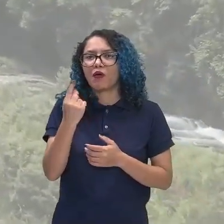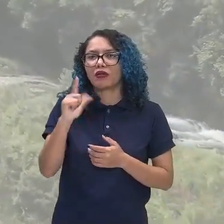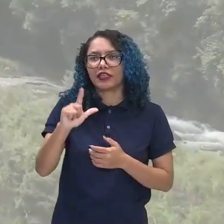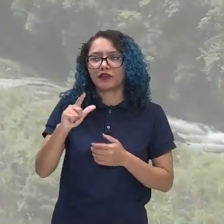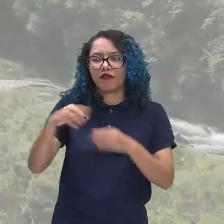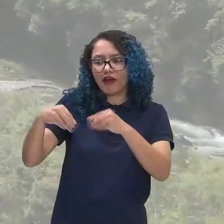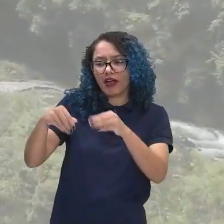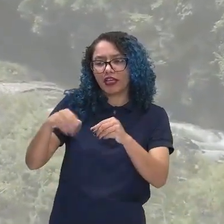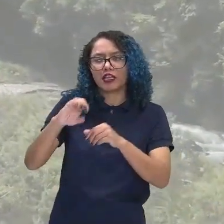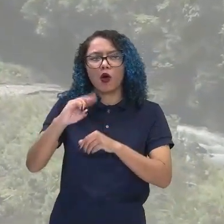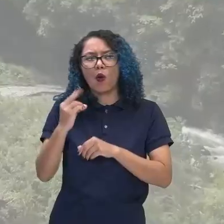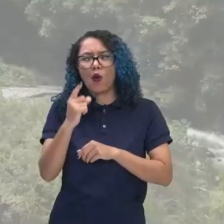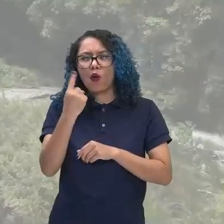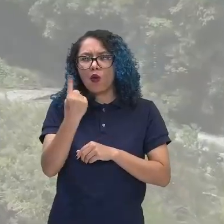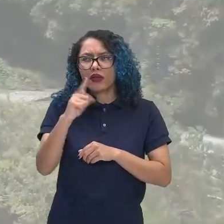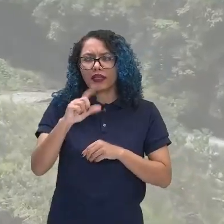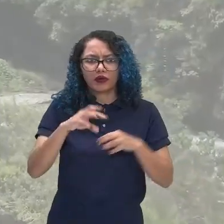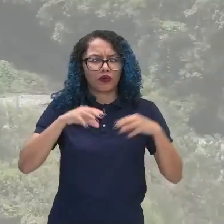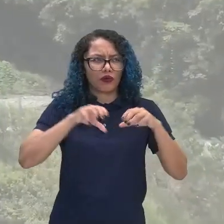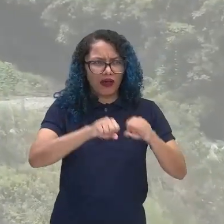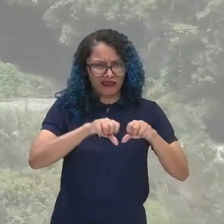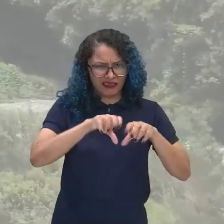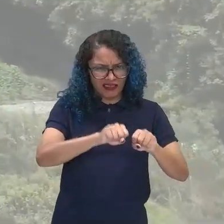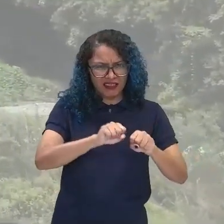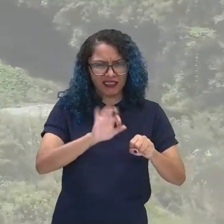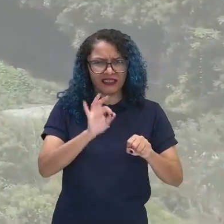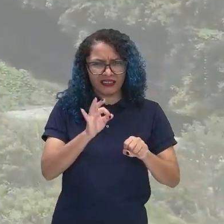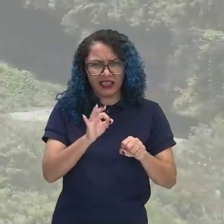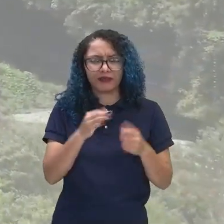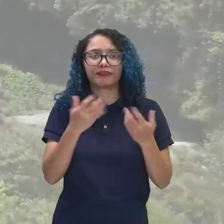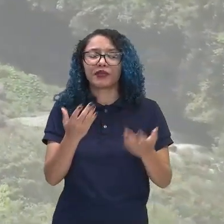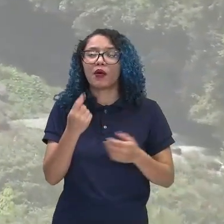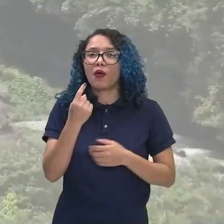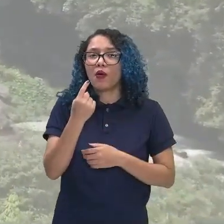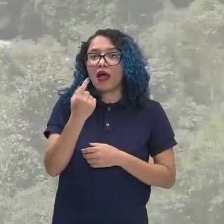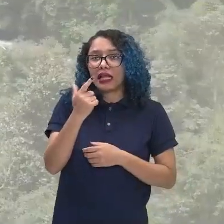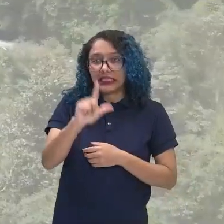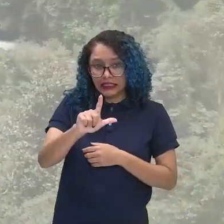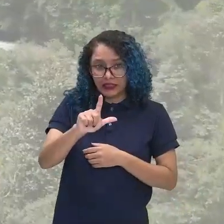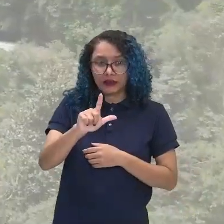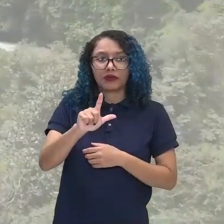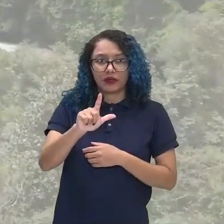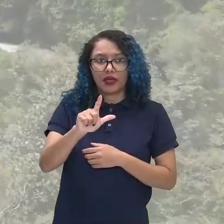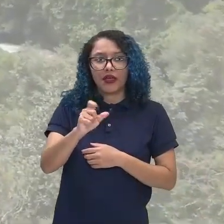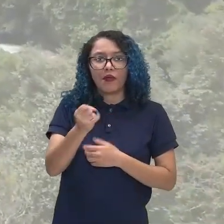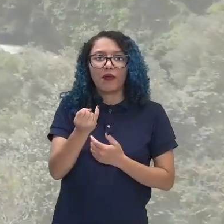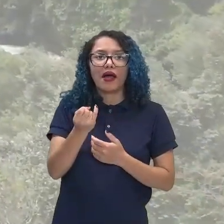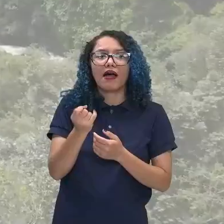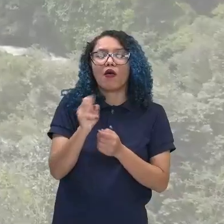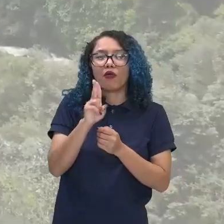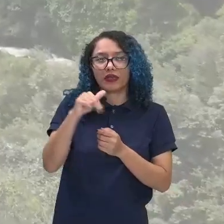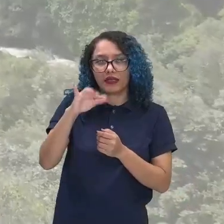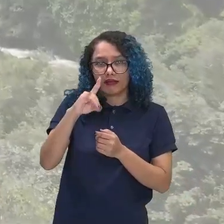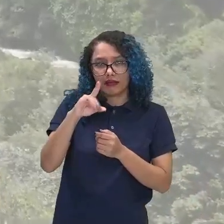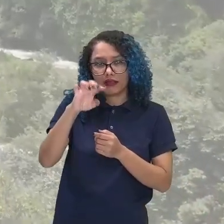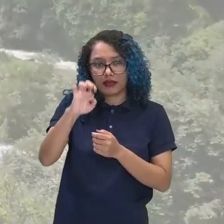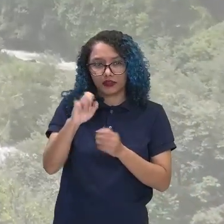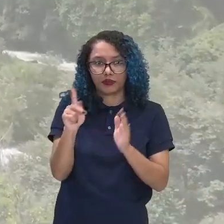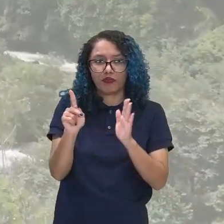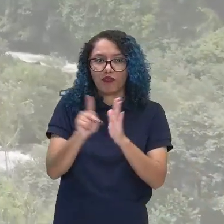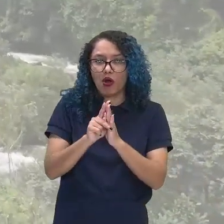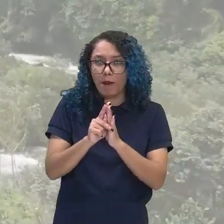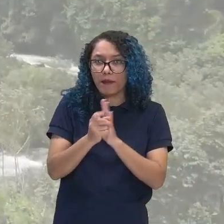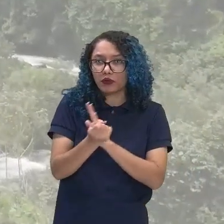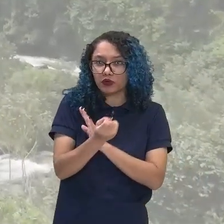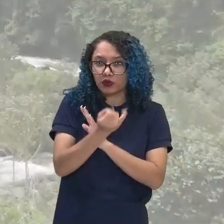litro de açaí e por aí vai. O litro é uma unidade de medida de capacidade, é a unidade padrão, de acordo com o Sistema Internacional